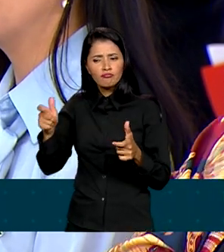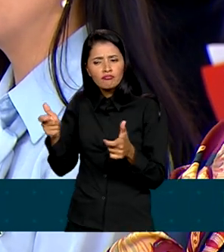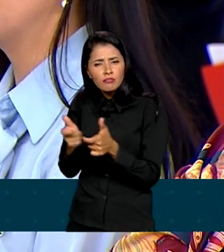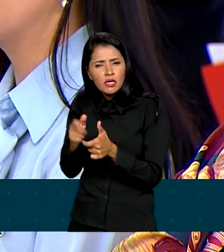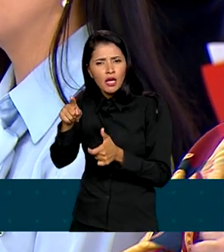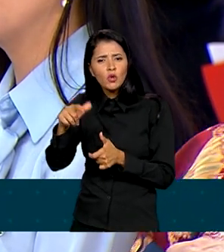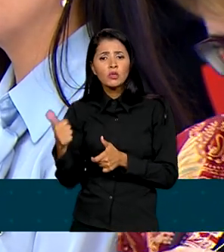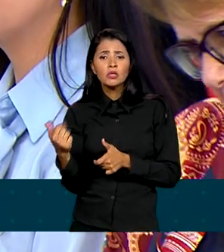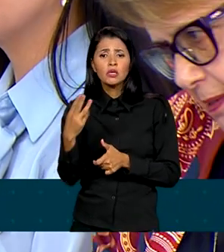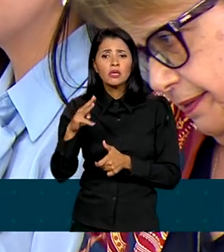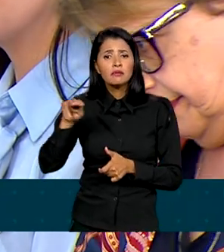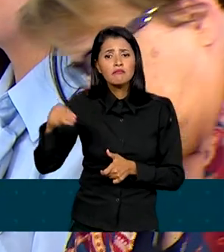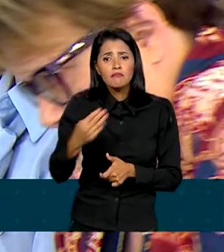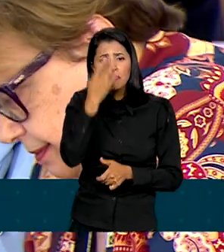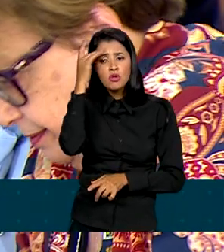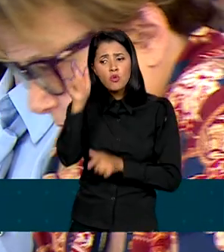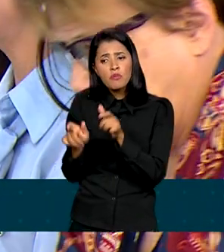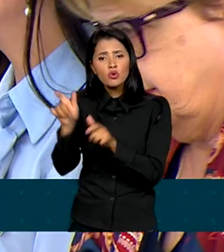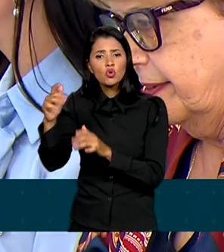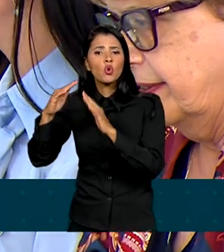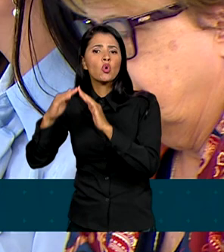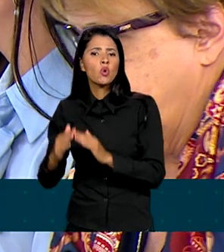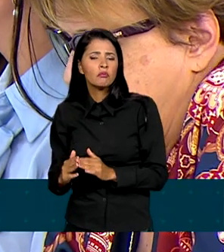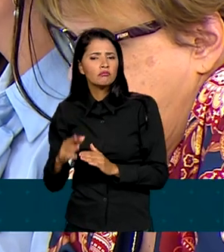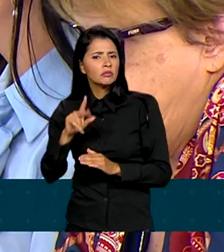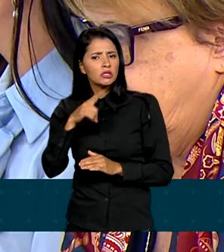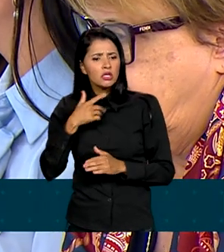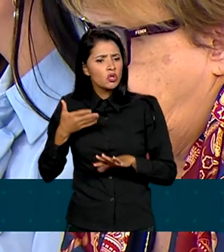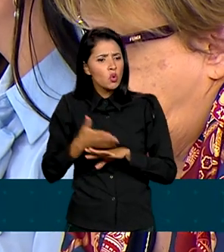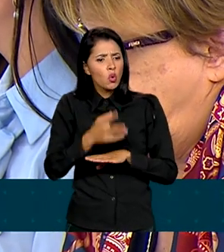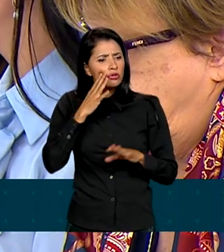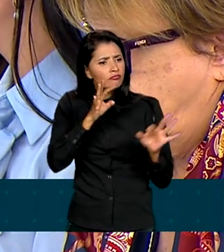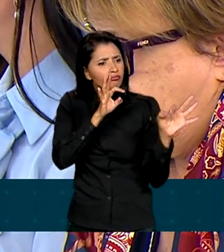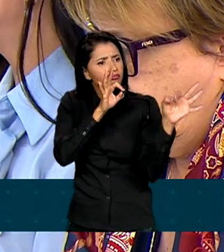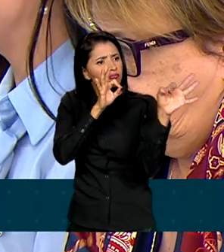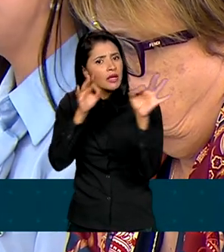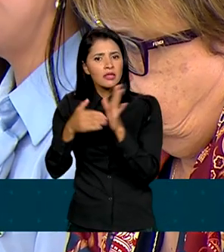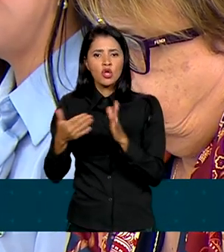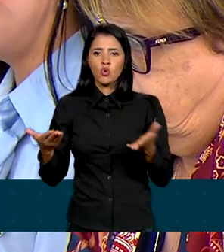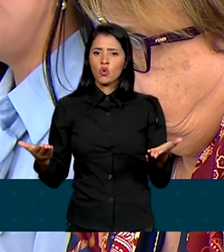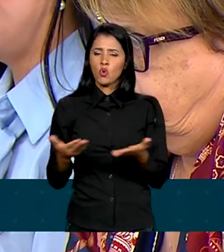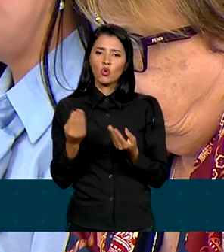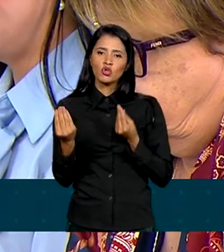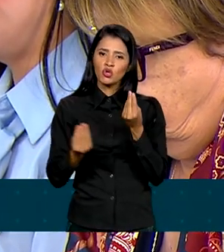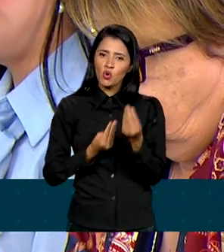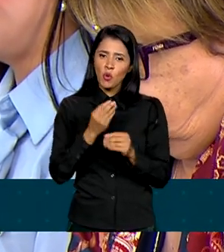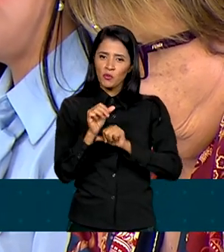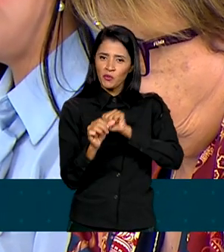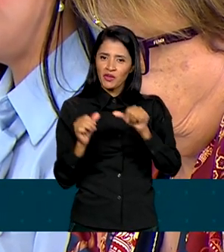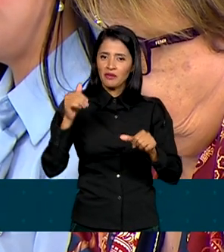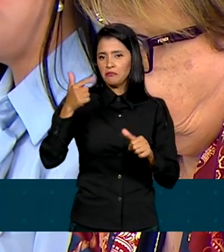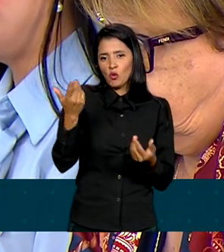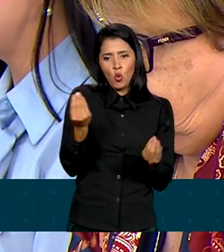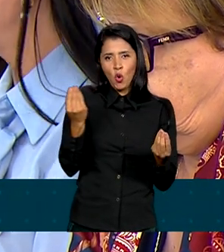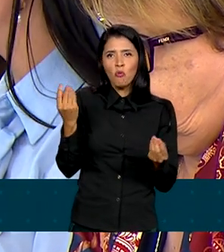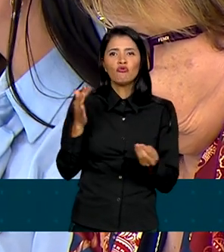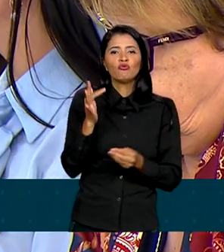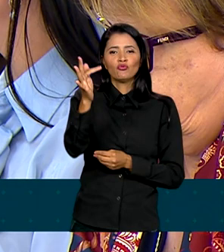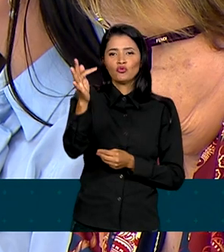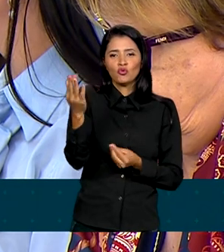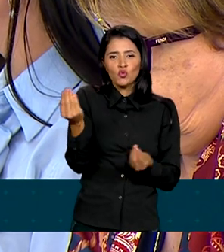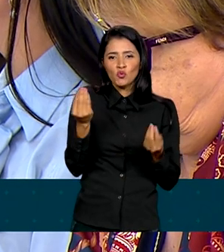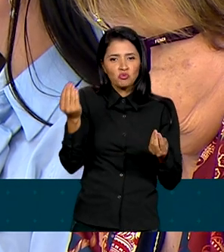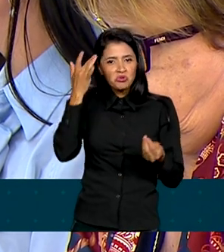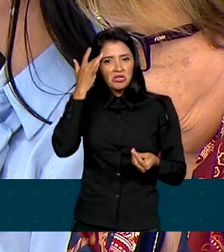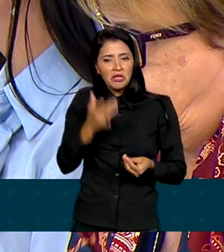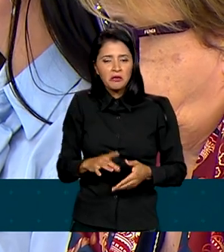habitantes. E se a gente não tivesse esse olhar de chegar hoje onde nós chegamos, eu não sei onde nós estaríamos. Vejo a emoção